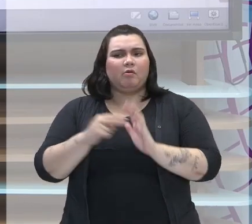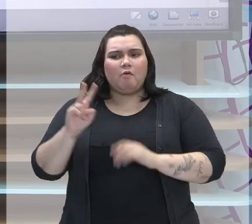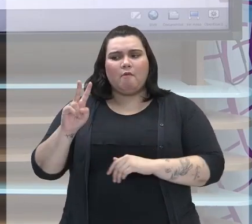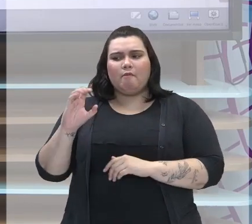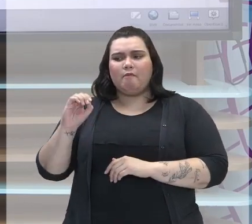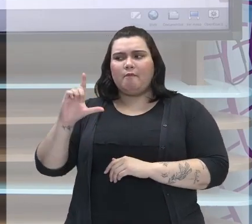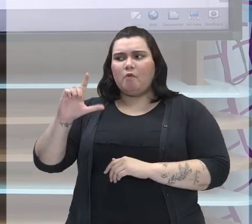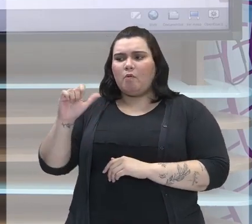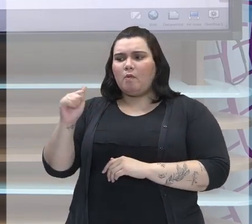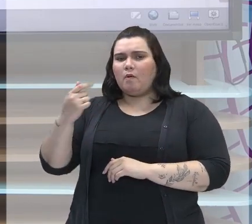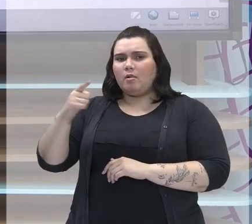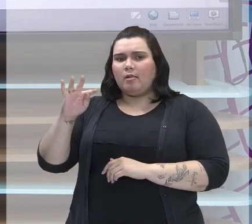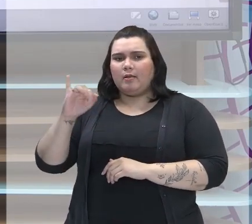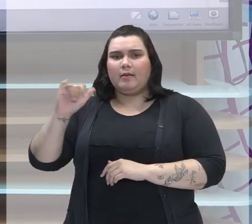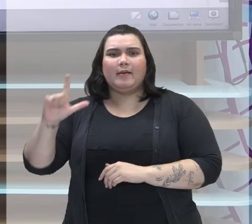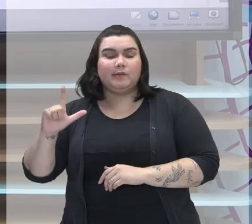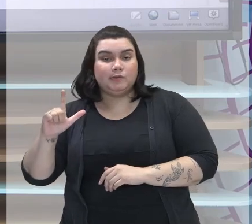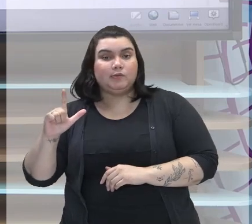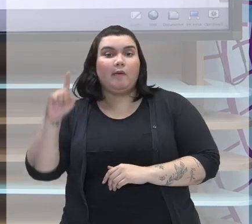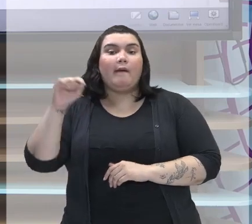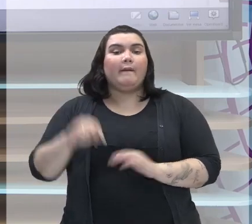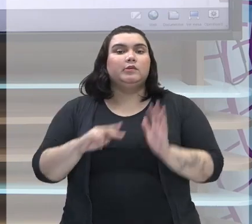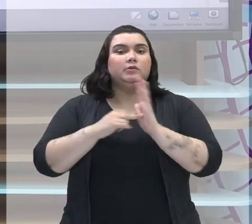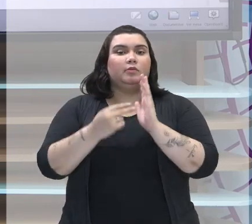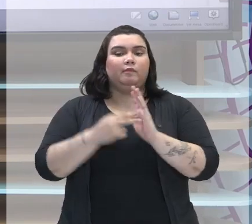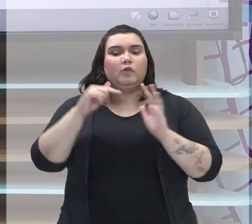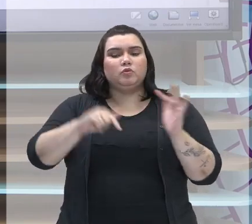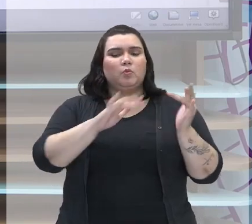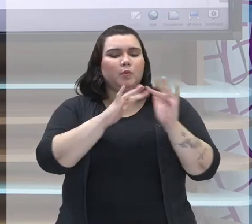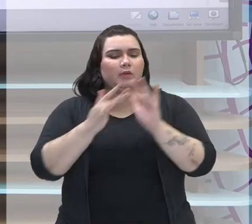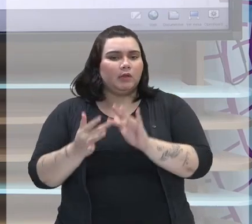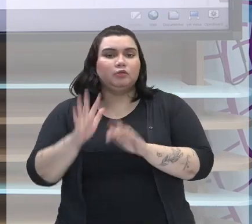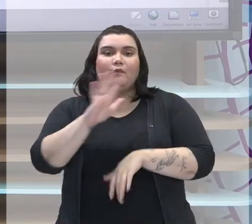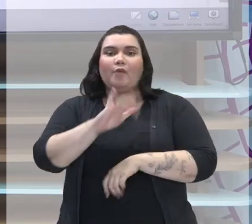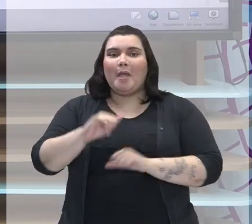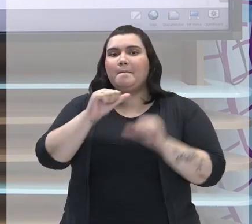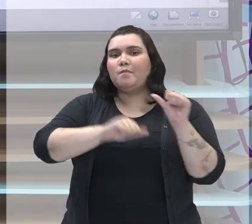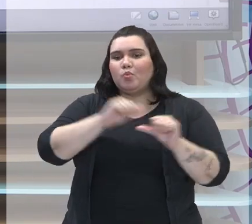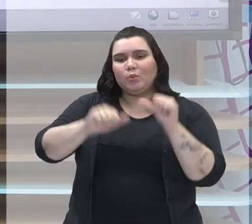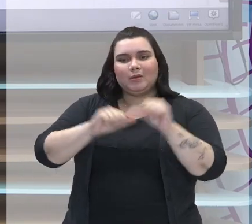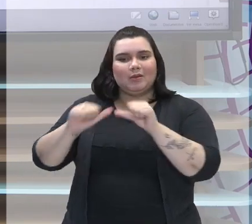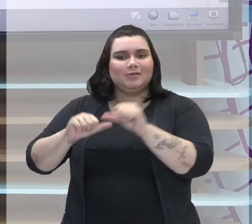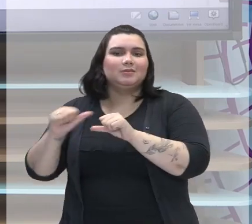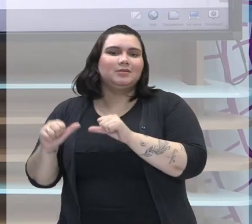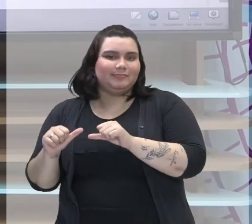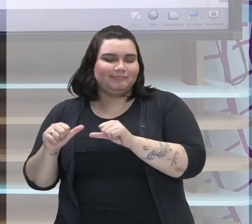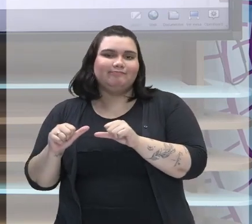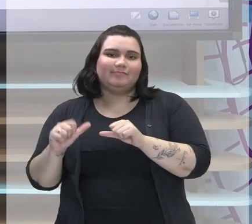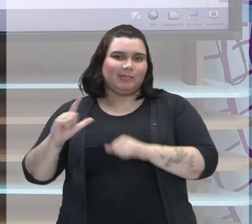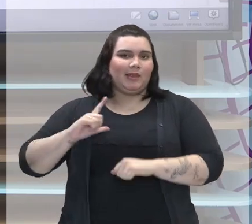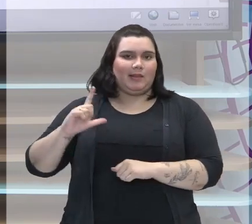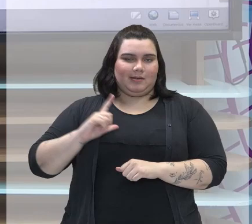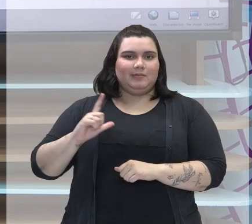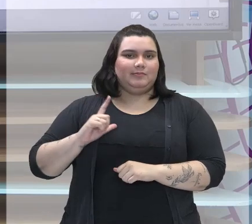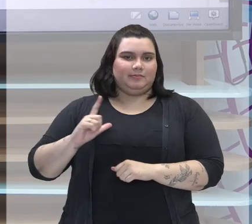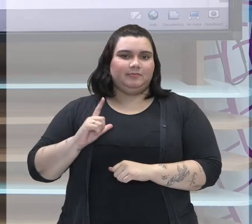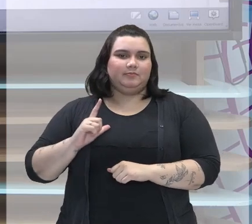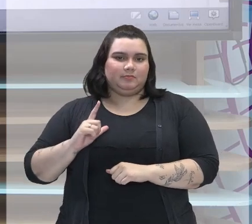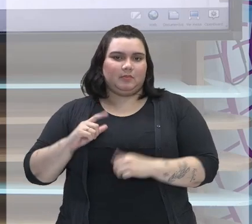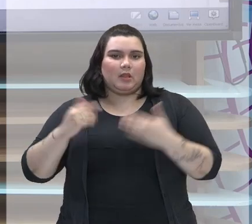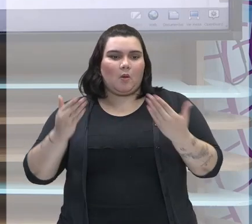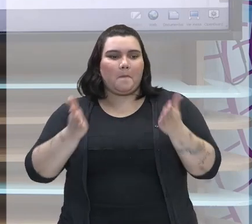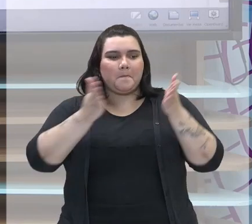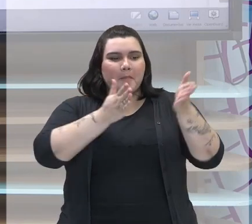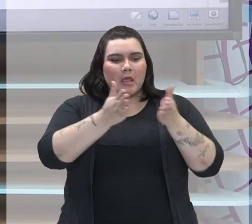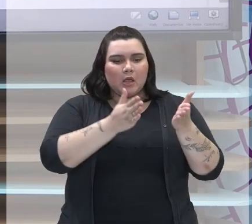volátil? É algo que muda muito rápido. Então você percebe que de uma regência para